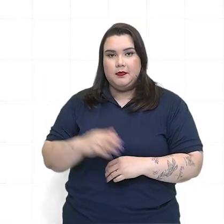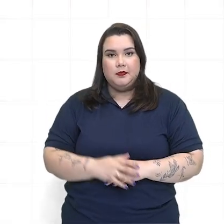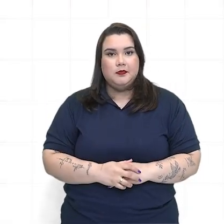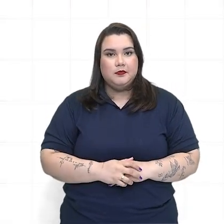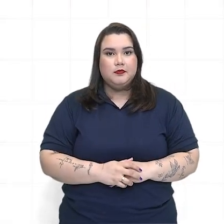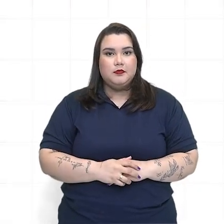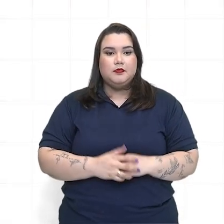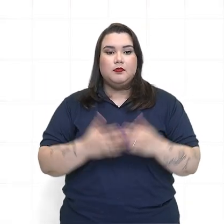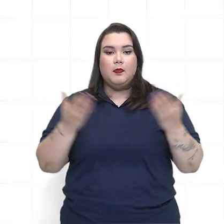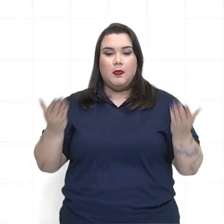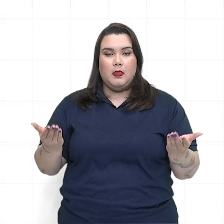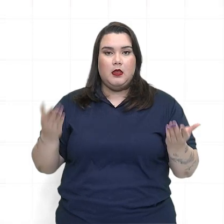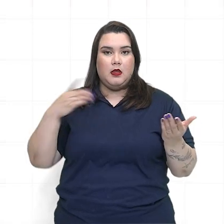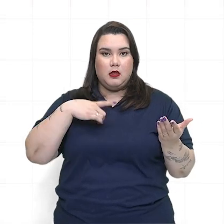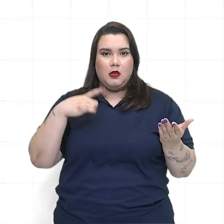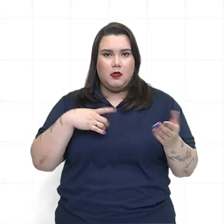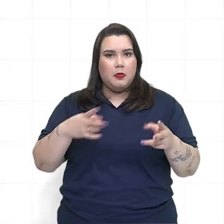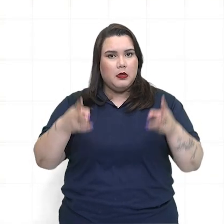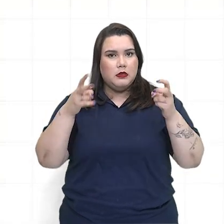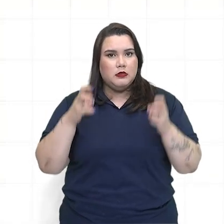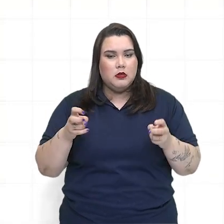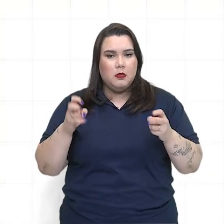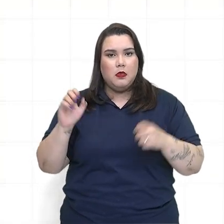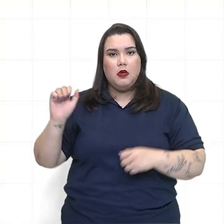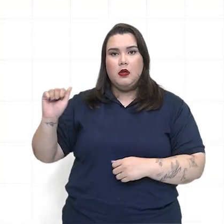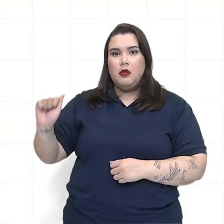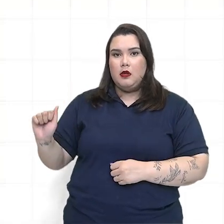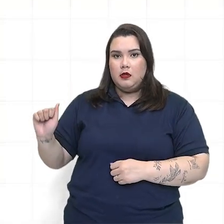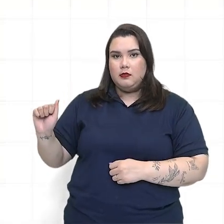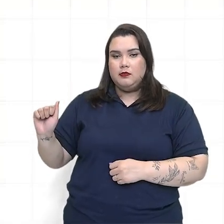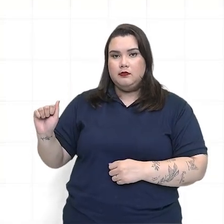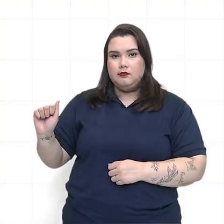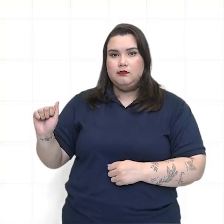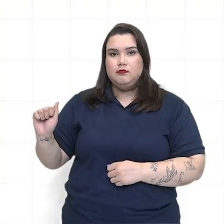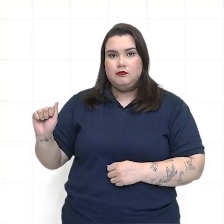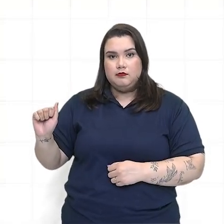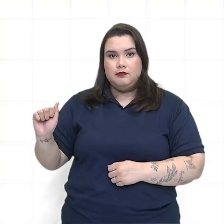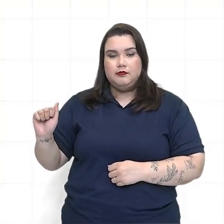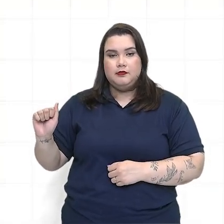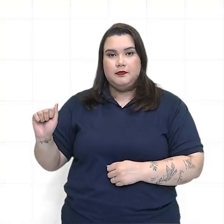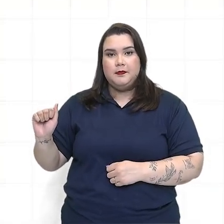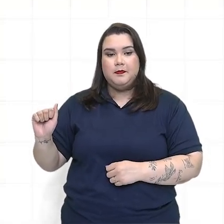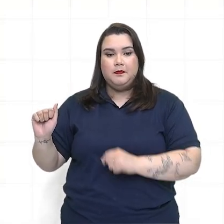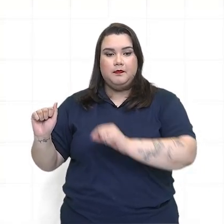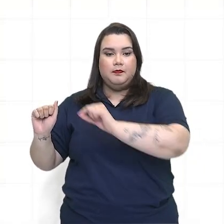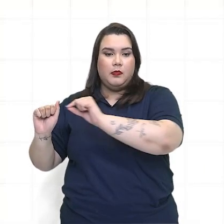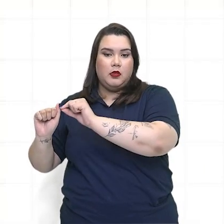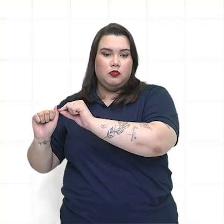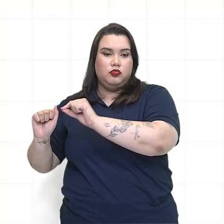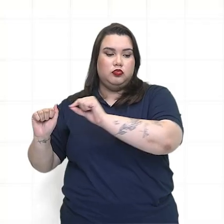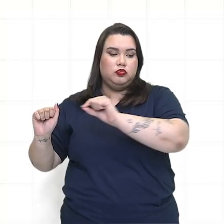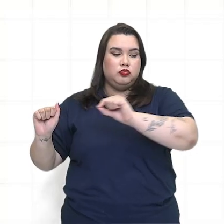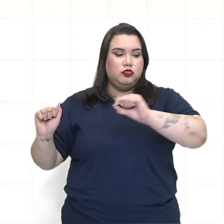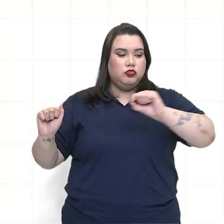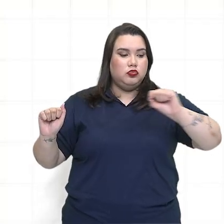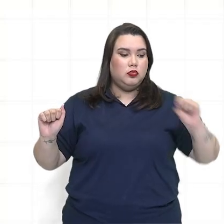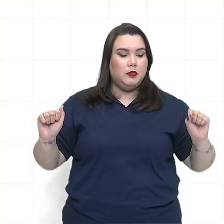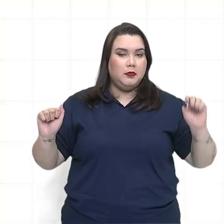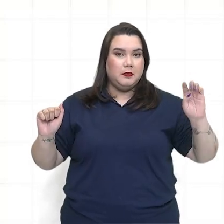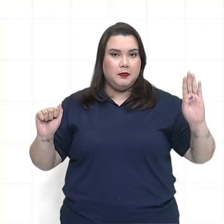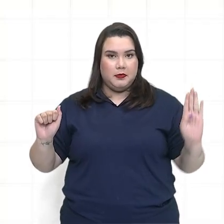temos exatamente 2 extremidades. Nós temos a extremidade A e nós temos